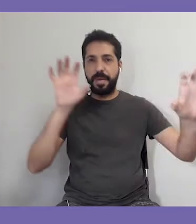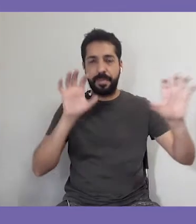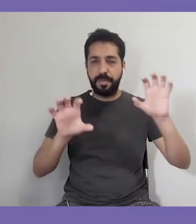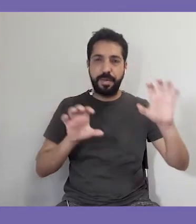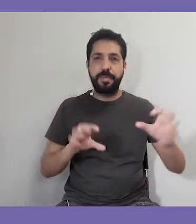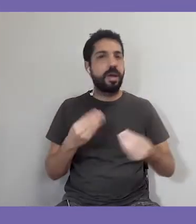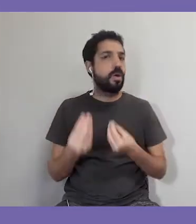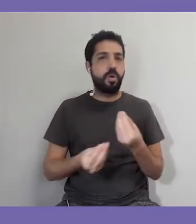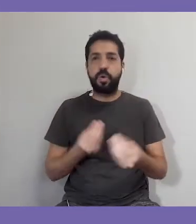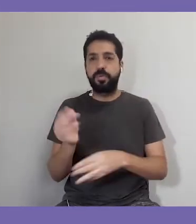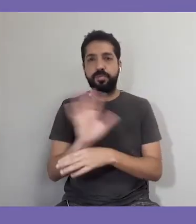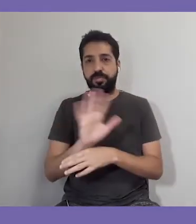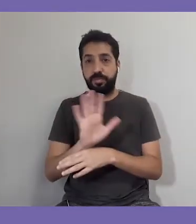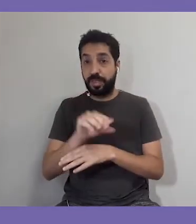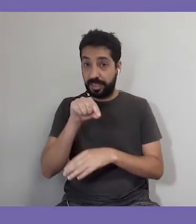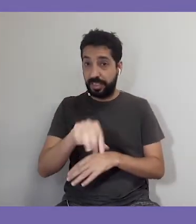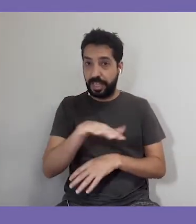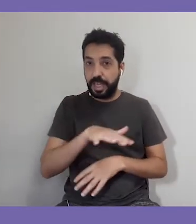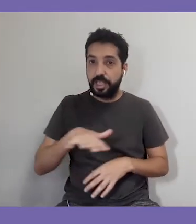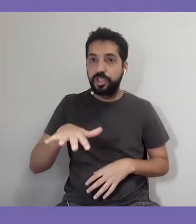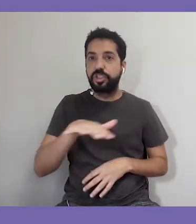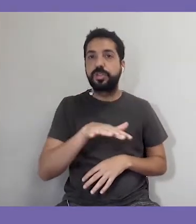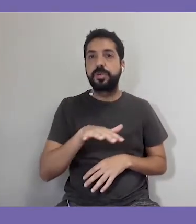do audiovisual aqui na região.